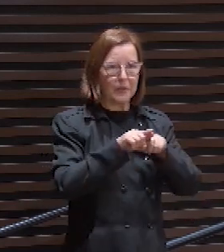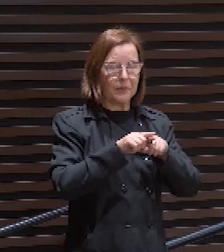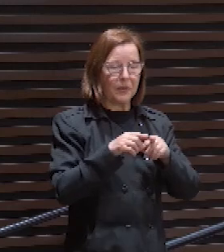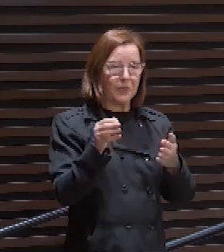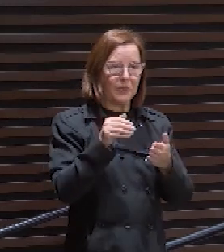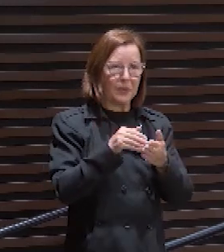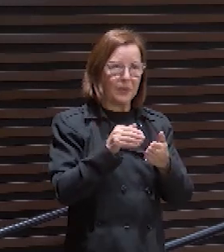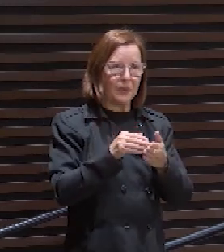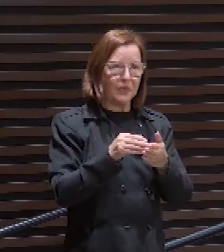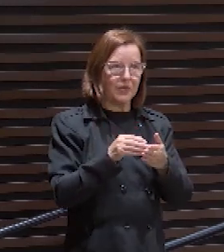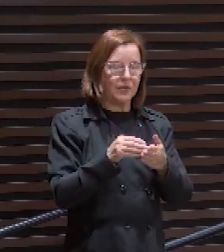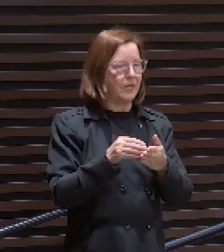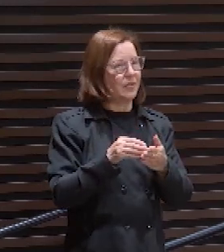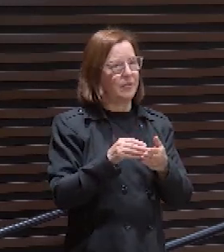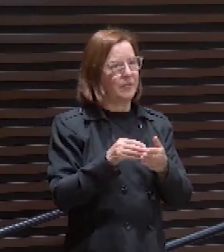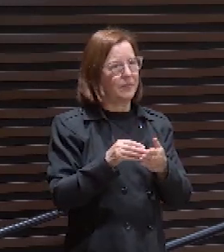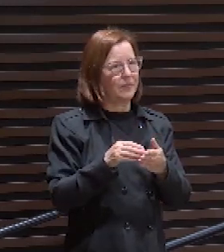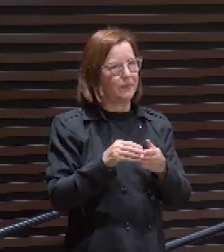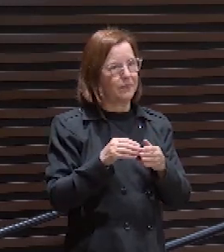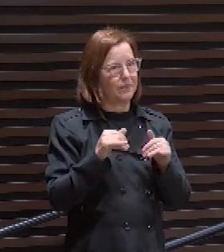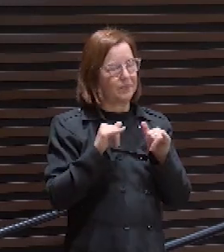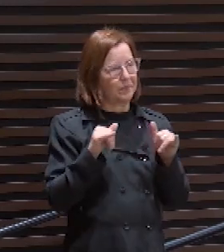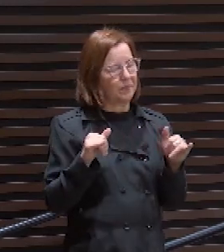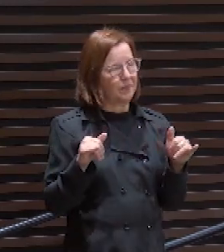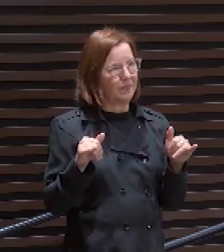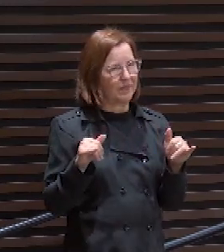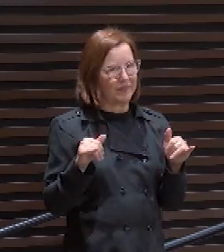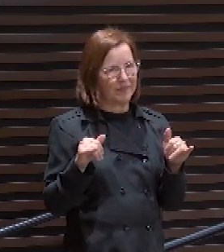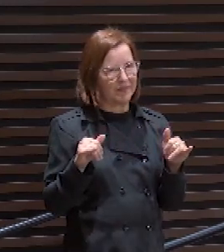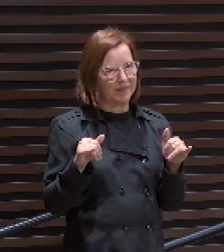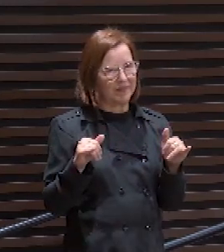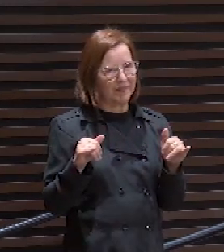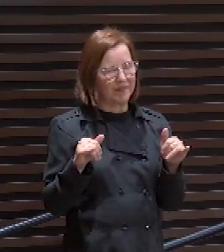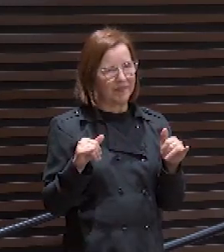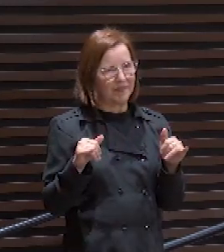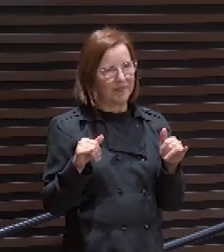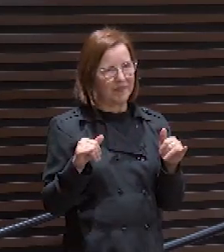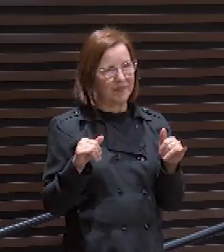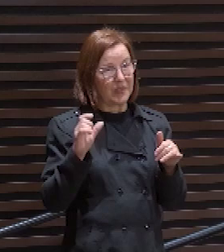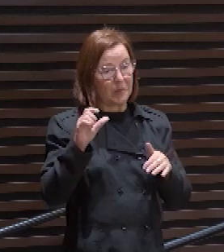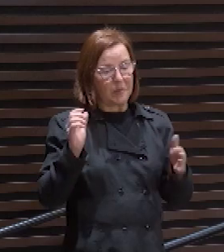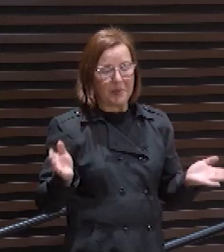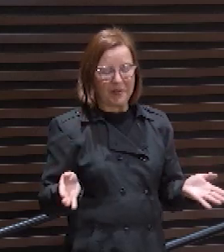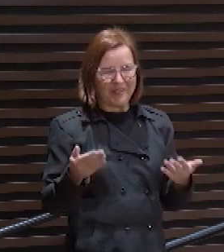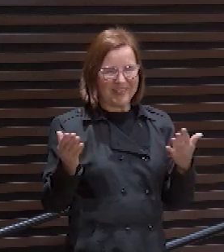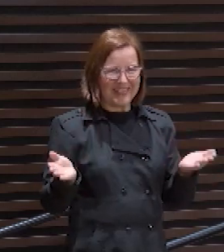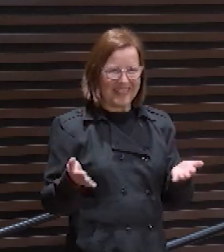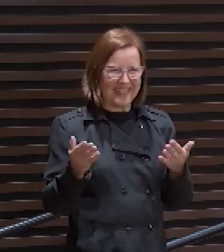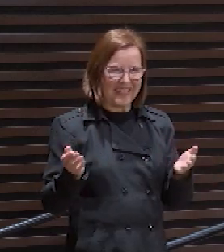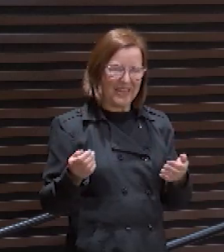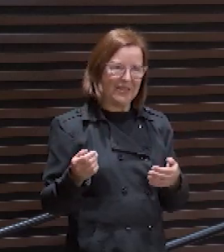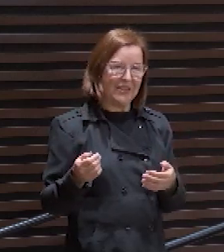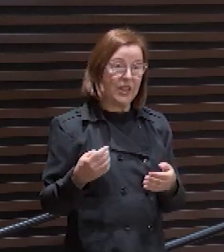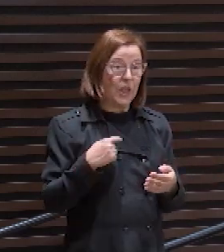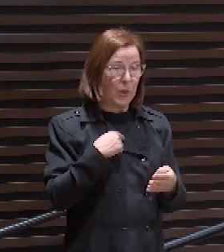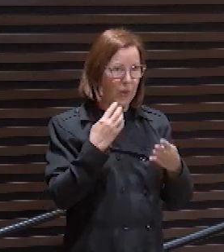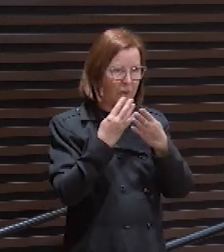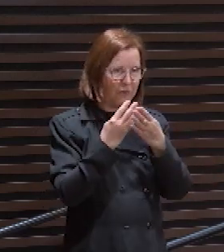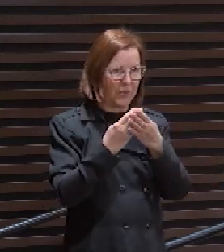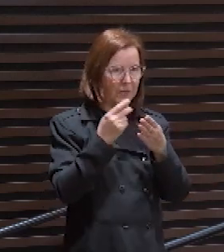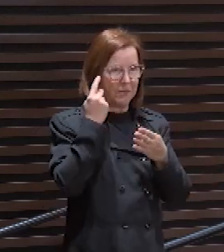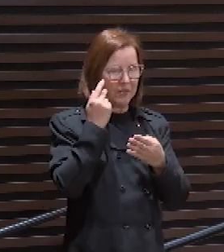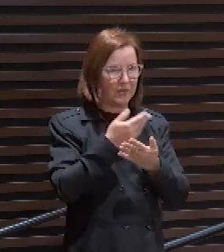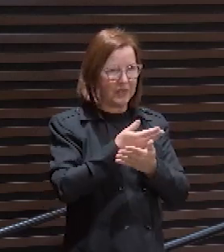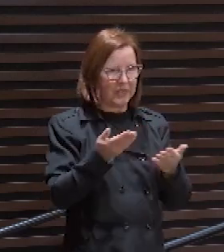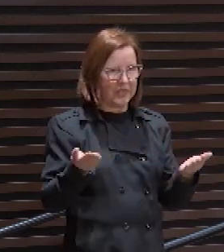aplicação, na verdade, nem aplicação. Eu quero dar para vocês uma palavra de encorajamento, que eu confesso para vocês que para mim também é